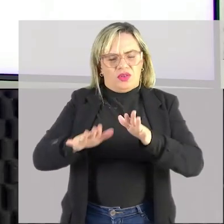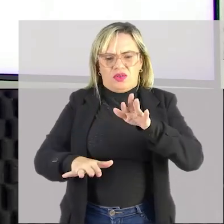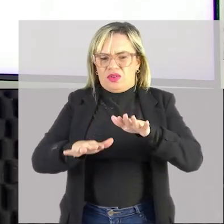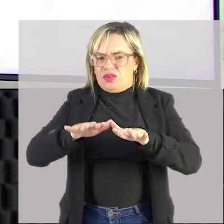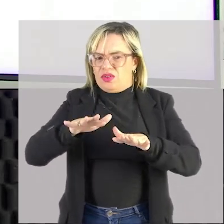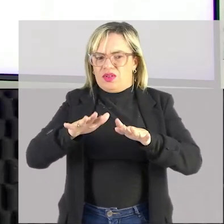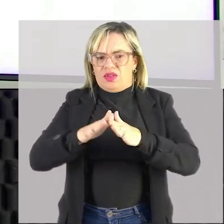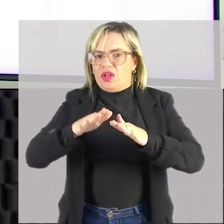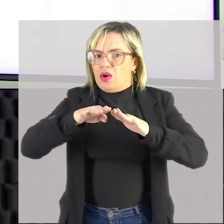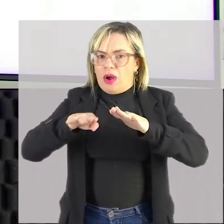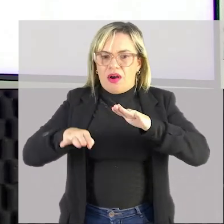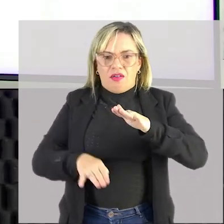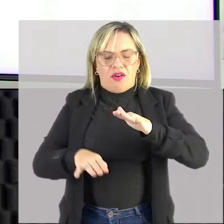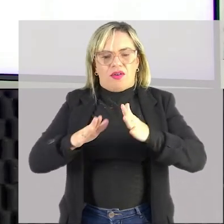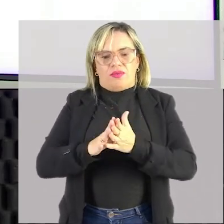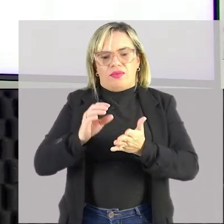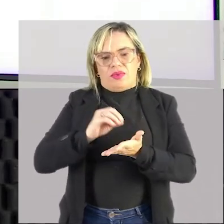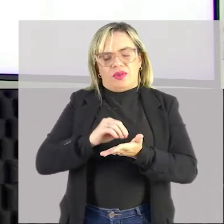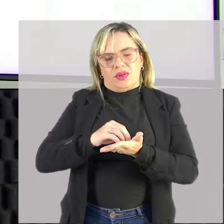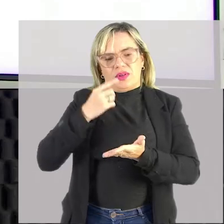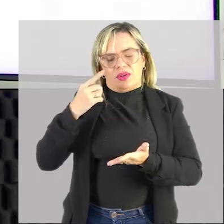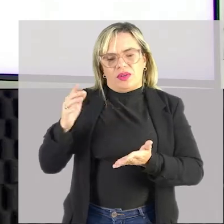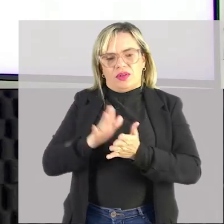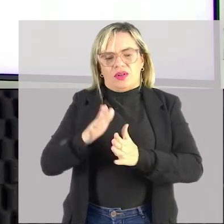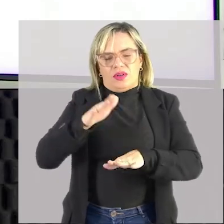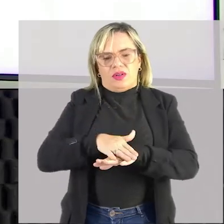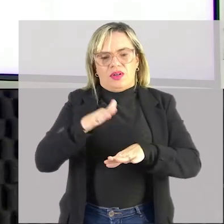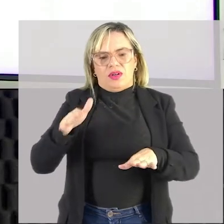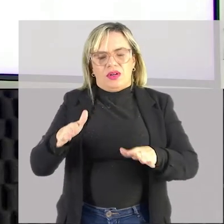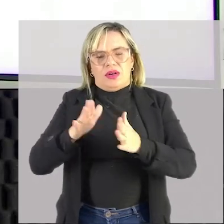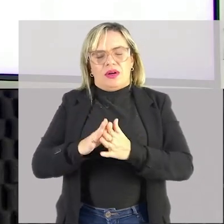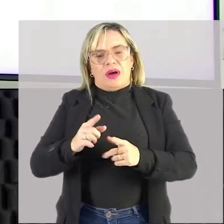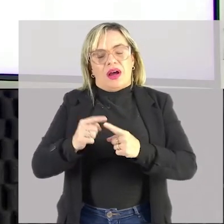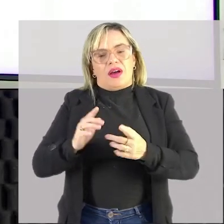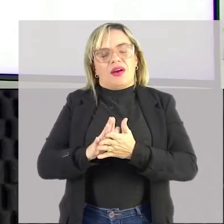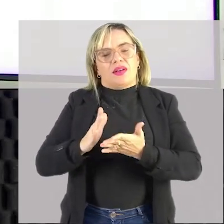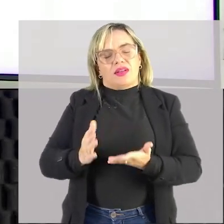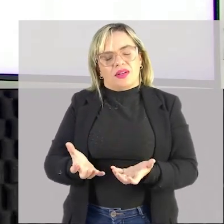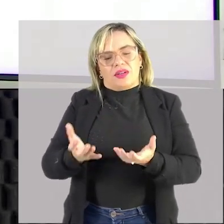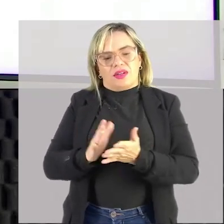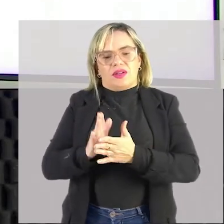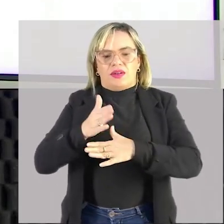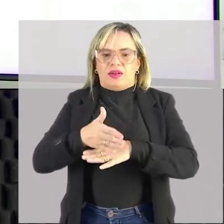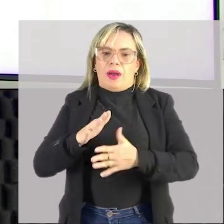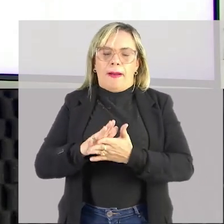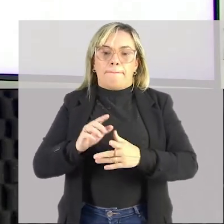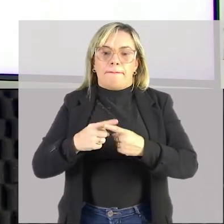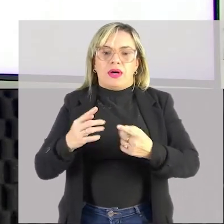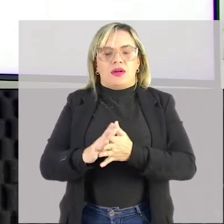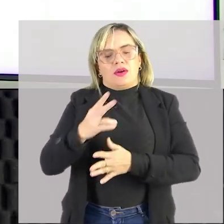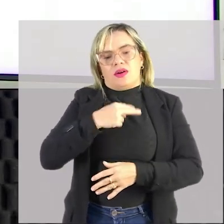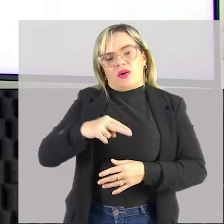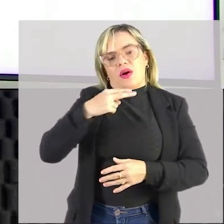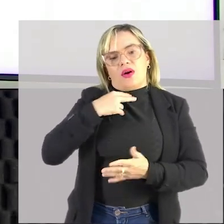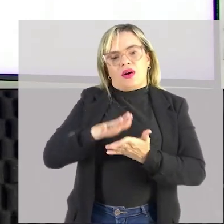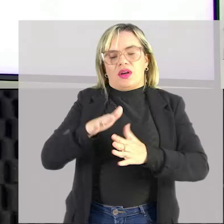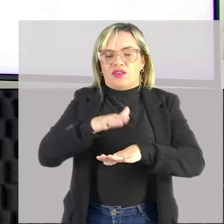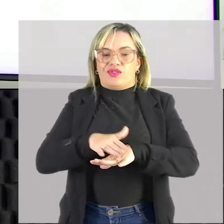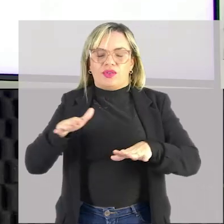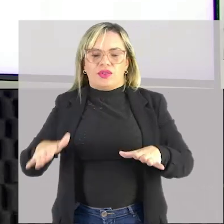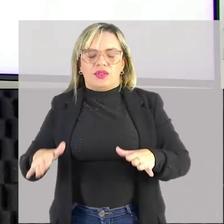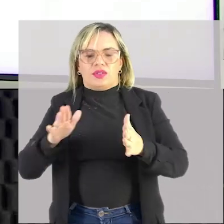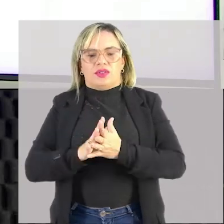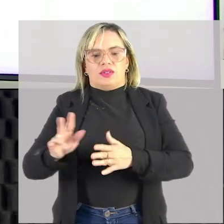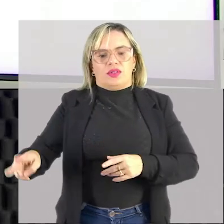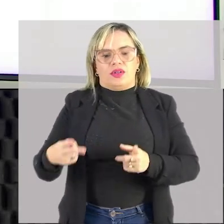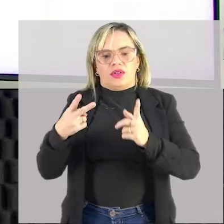tem um desequilíbrio. Porque no primeiro momento que é excludente, as pessoas queriam participar, mas não podiam, porque excluíam elas. E no